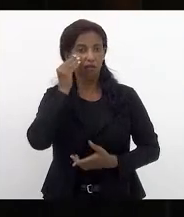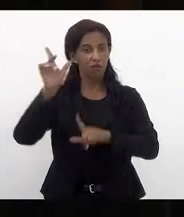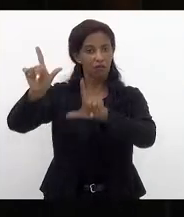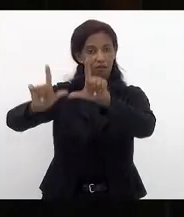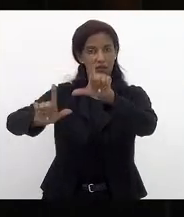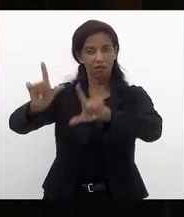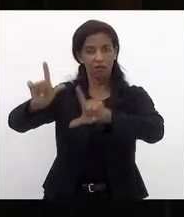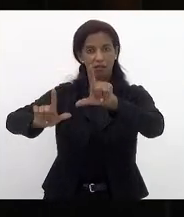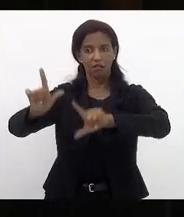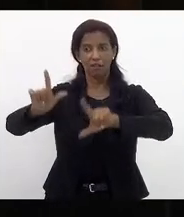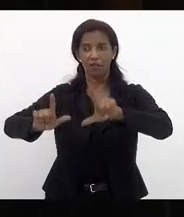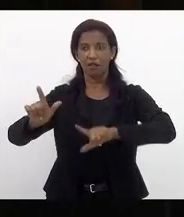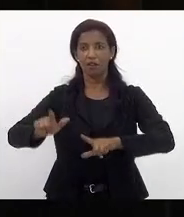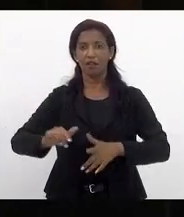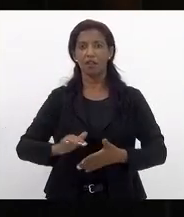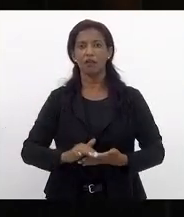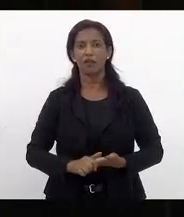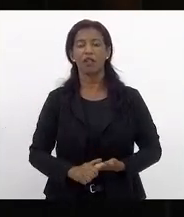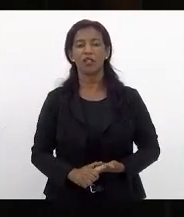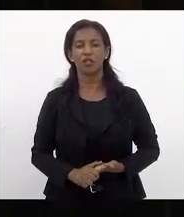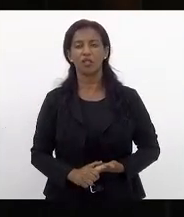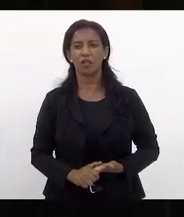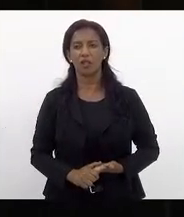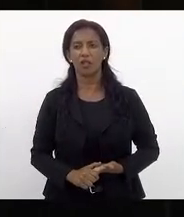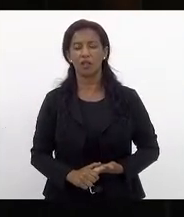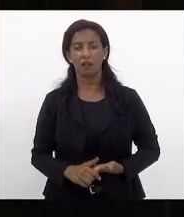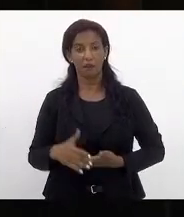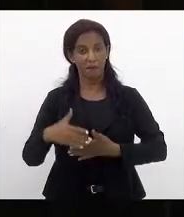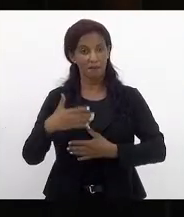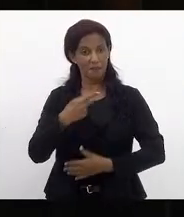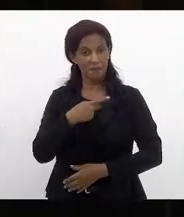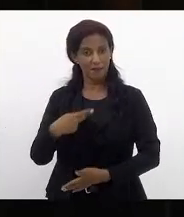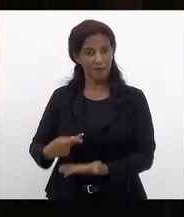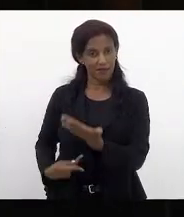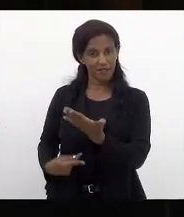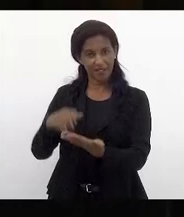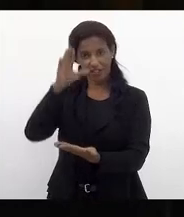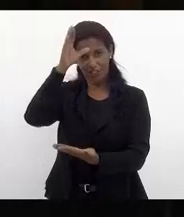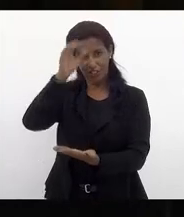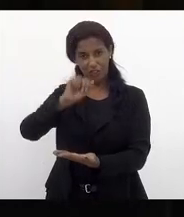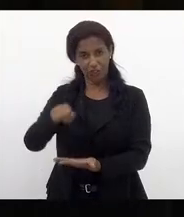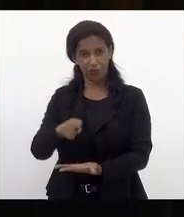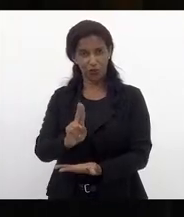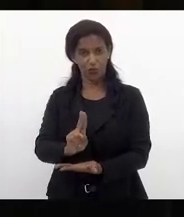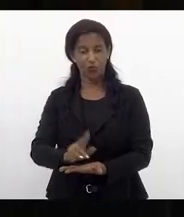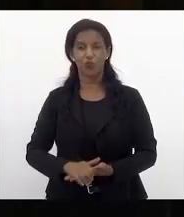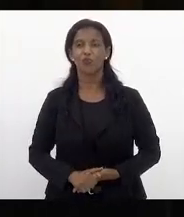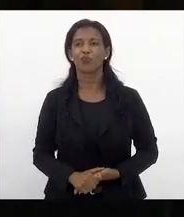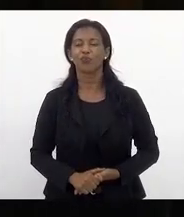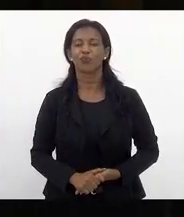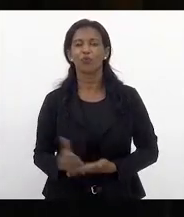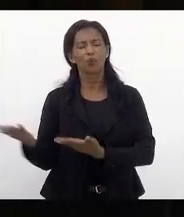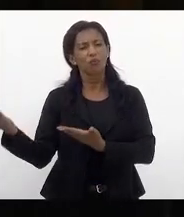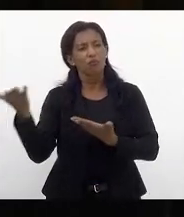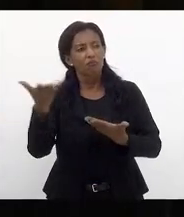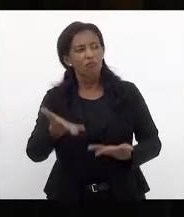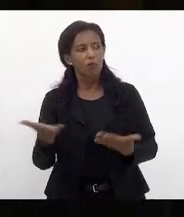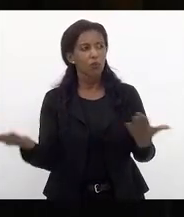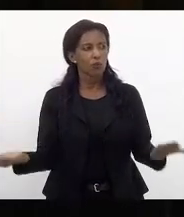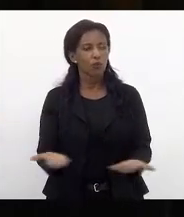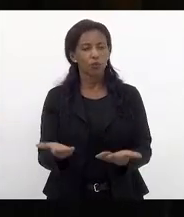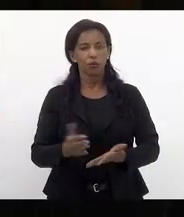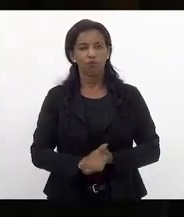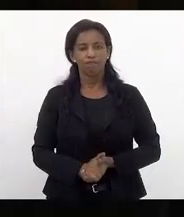da TV Alerge. Querida presidenta, tia Ju, o que me traz hoje aqui é